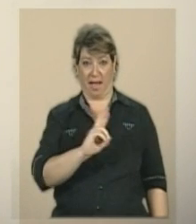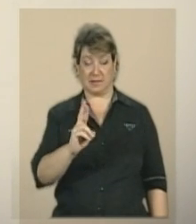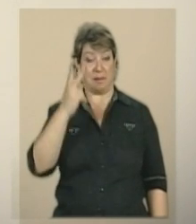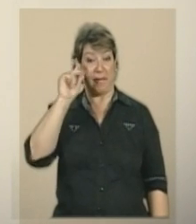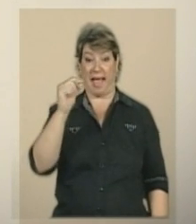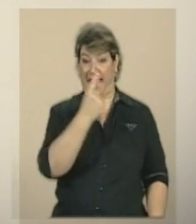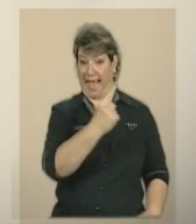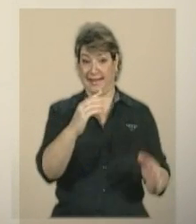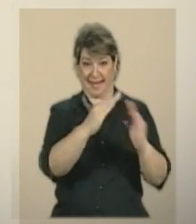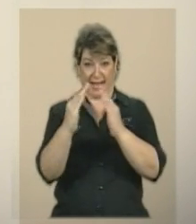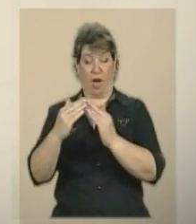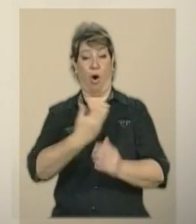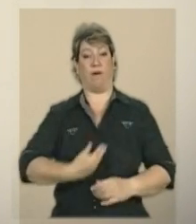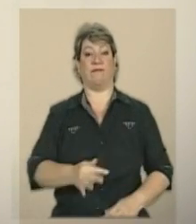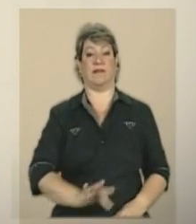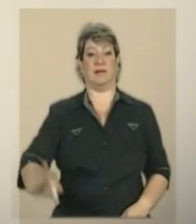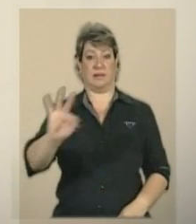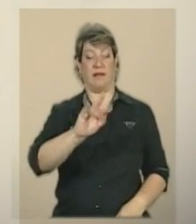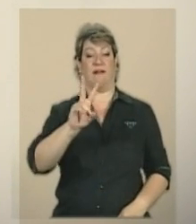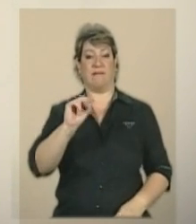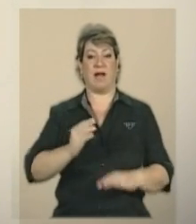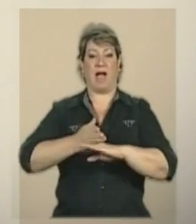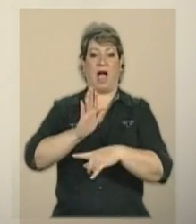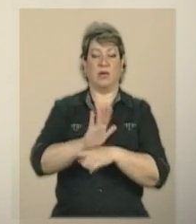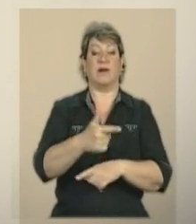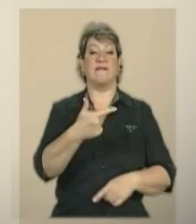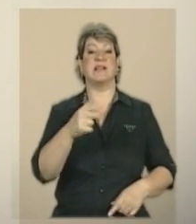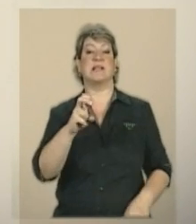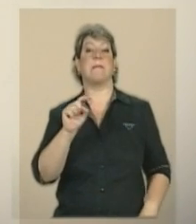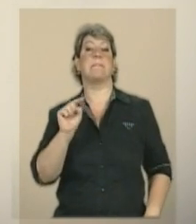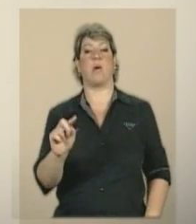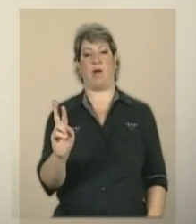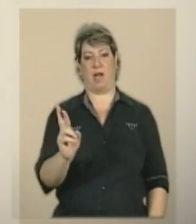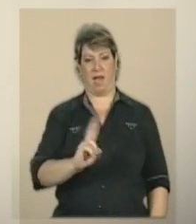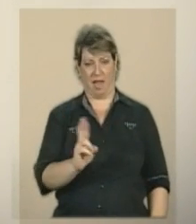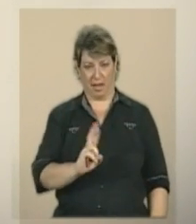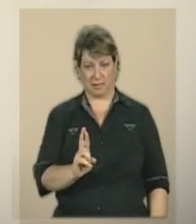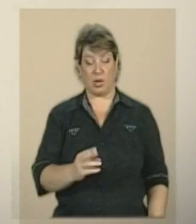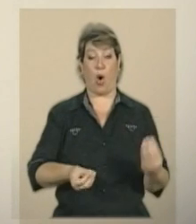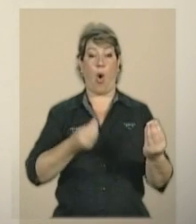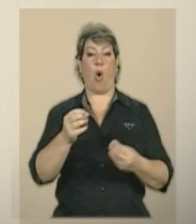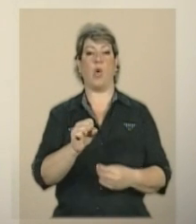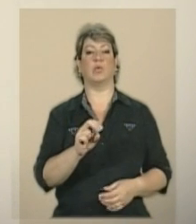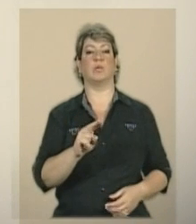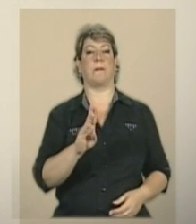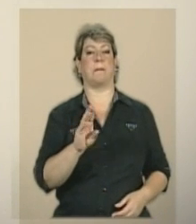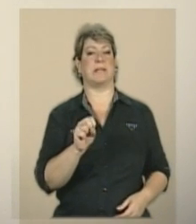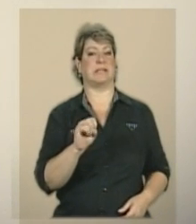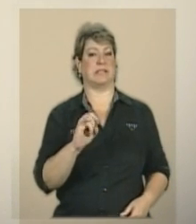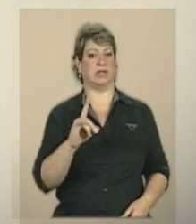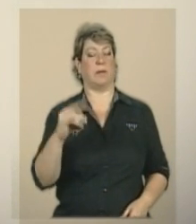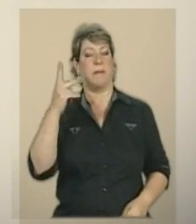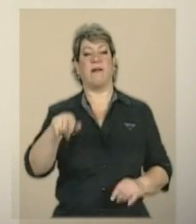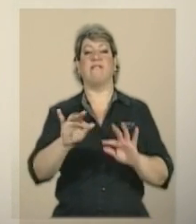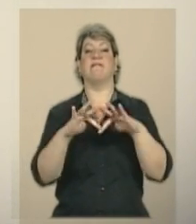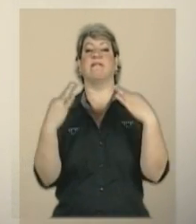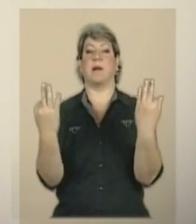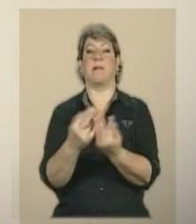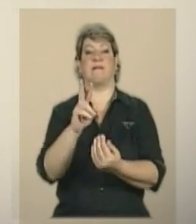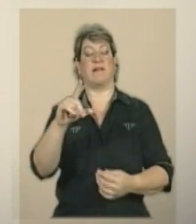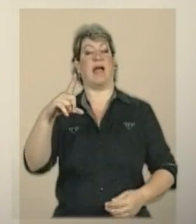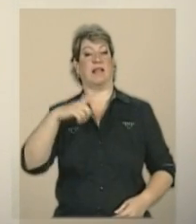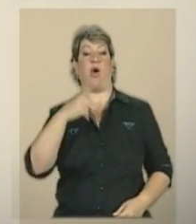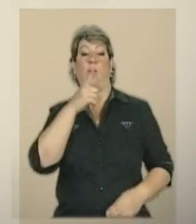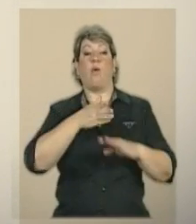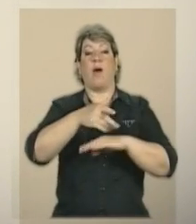cada casa o governo federal vai entrar com R 25.000 como subsídio para a família que vai ter